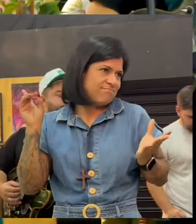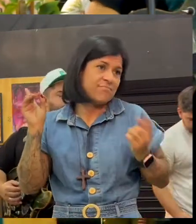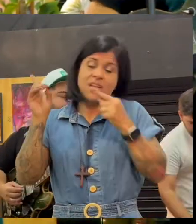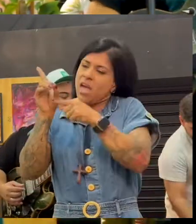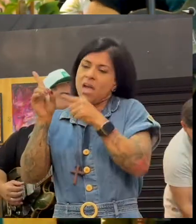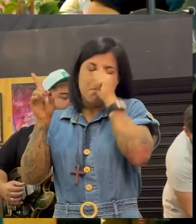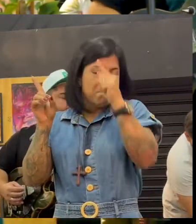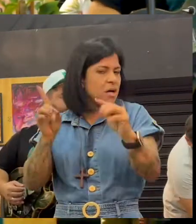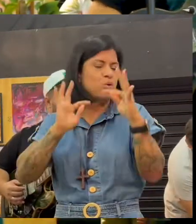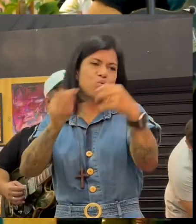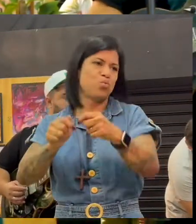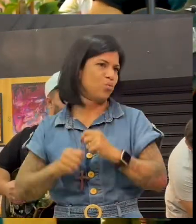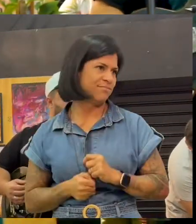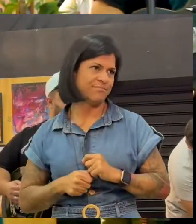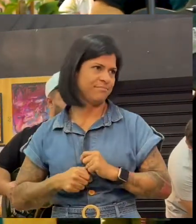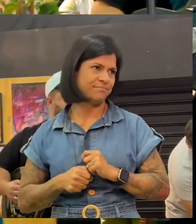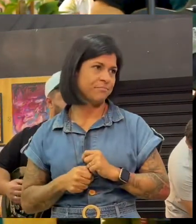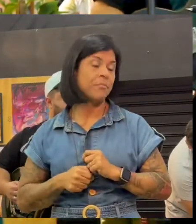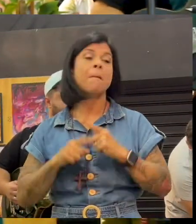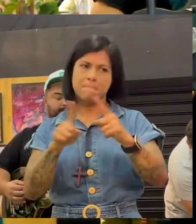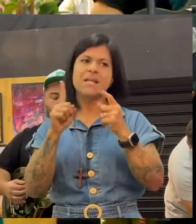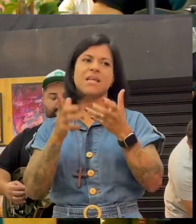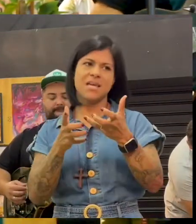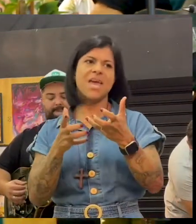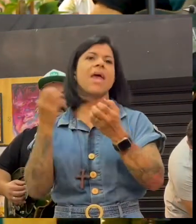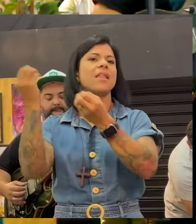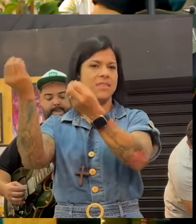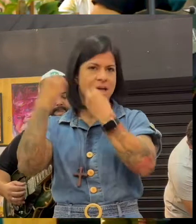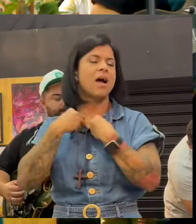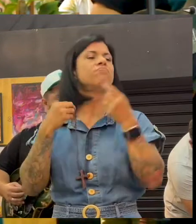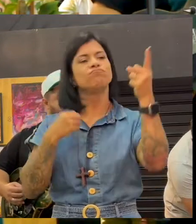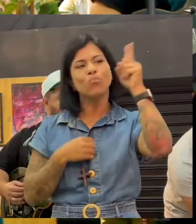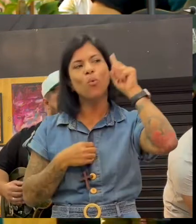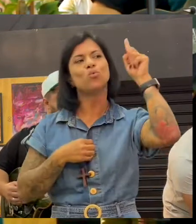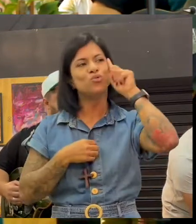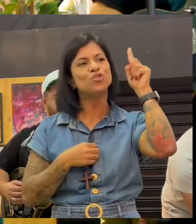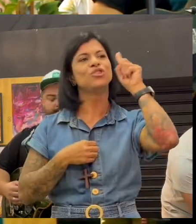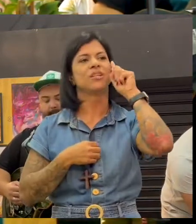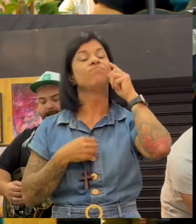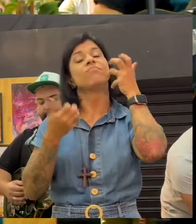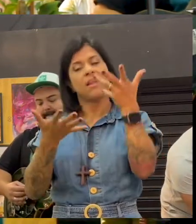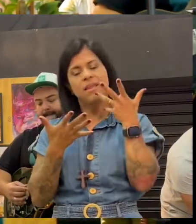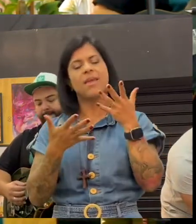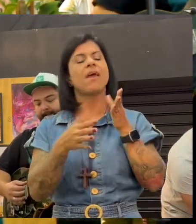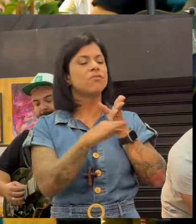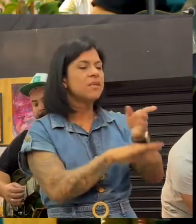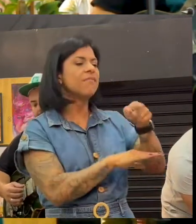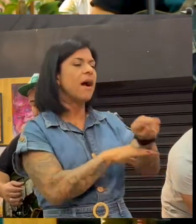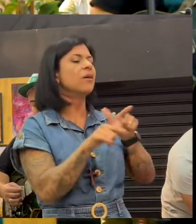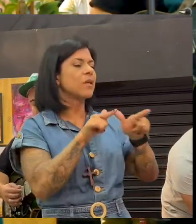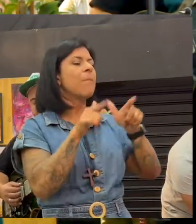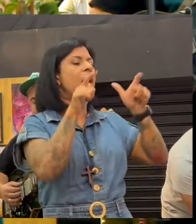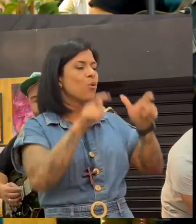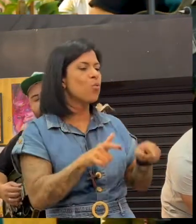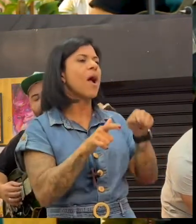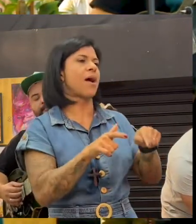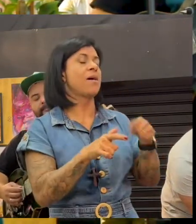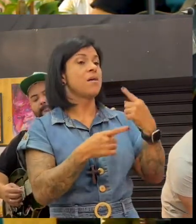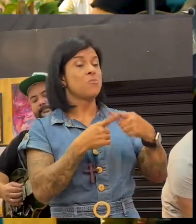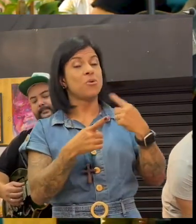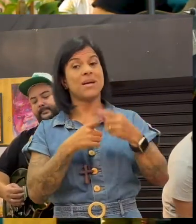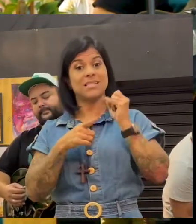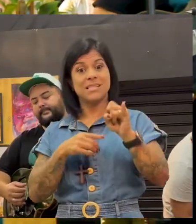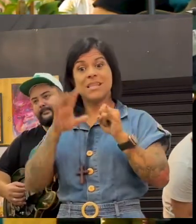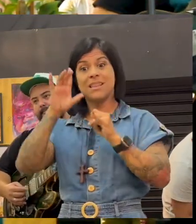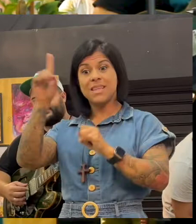não te sustenta. Mas ele quer te sustentar através da sua vida no trabalho. Porque se o Senhor não edificar a casa,